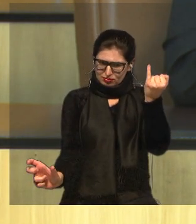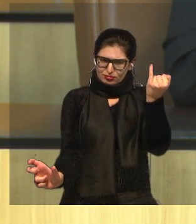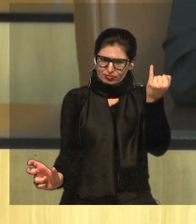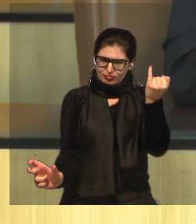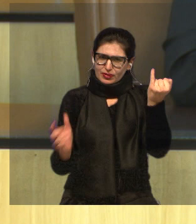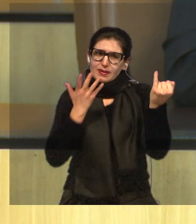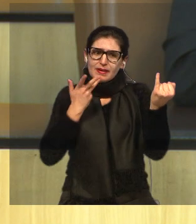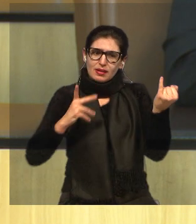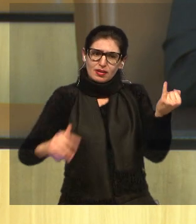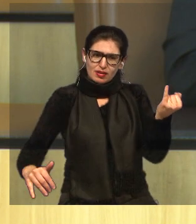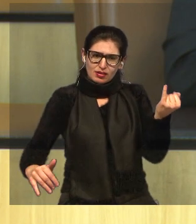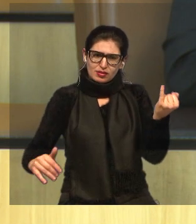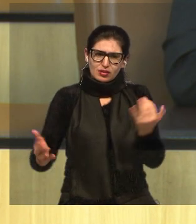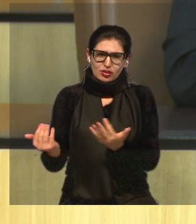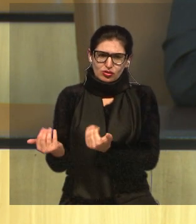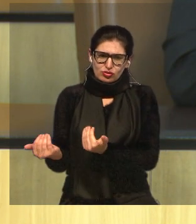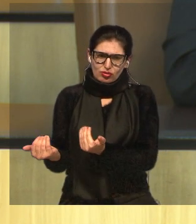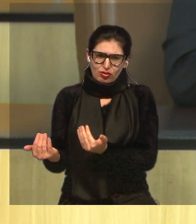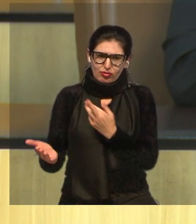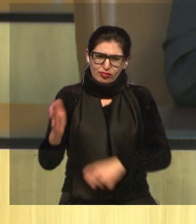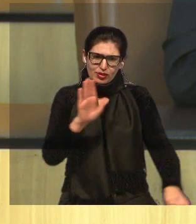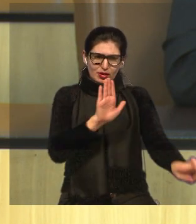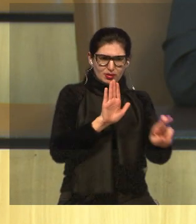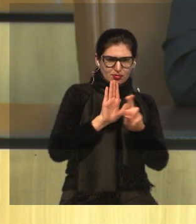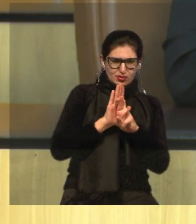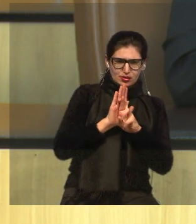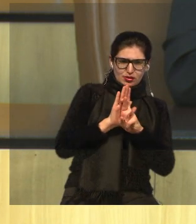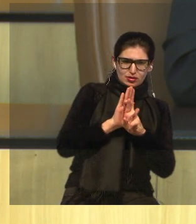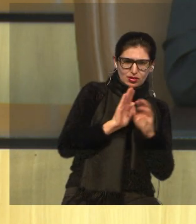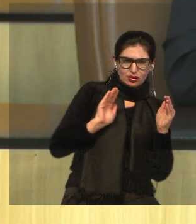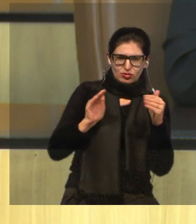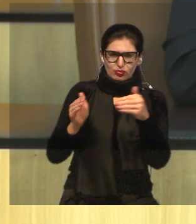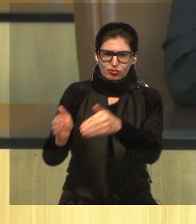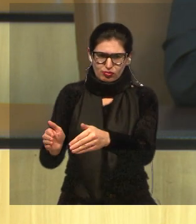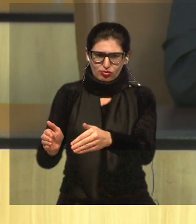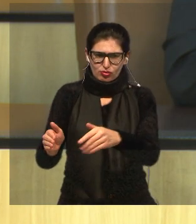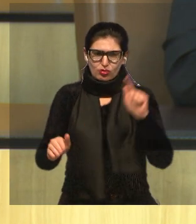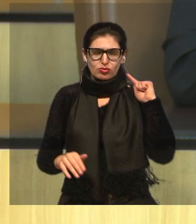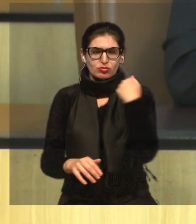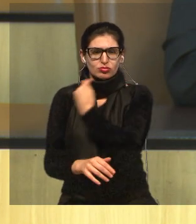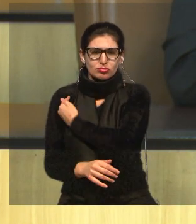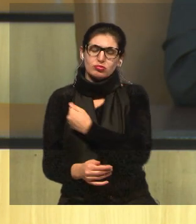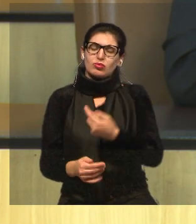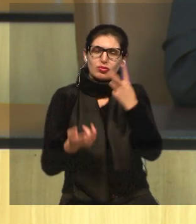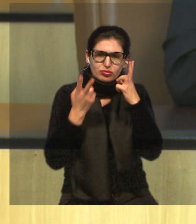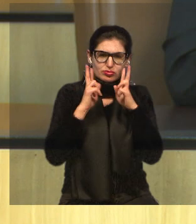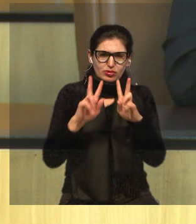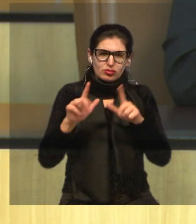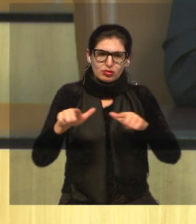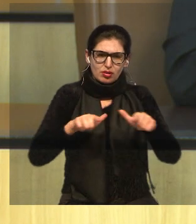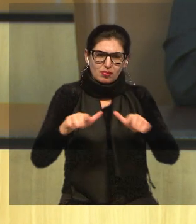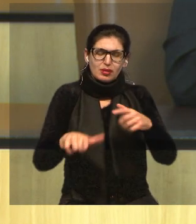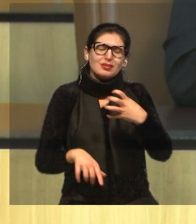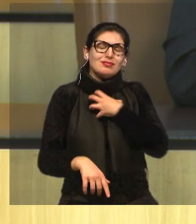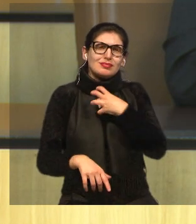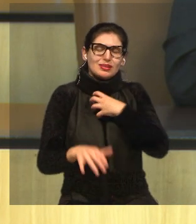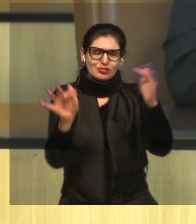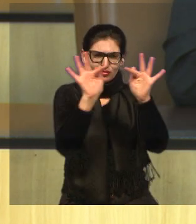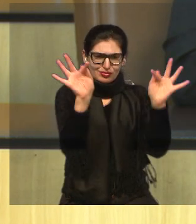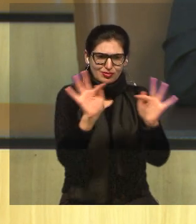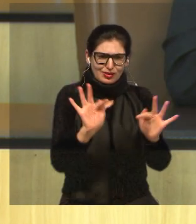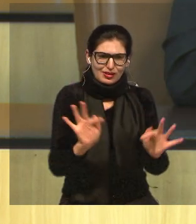aqui. E a cada dia que passa, vendo o trabalho de vocês, pode ter certeza que estamos muito felizes.